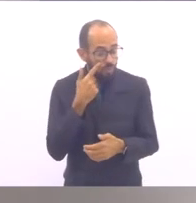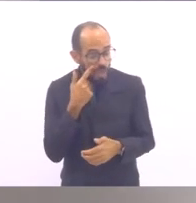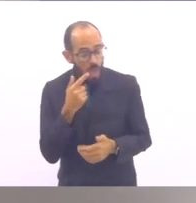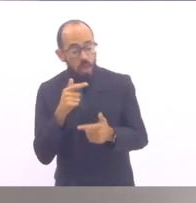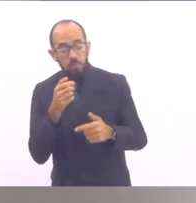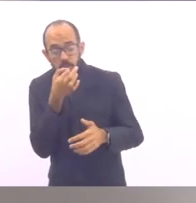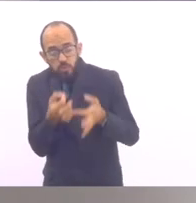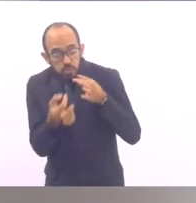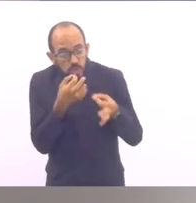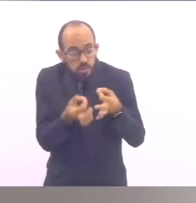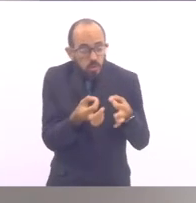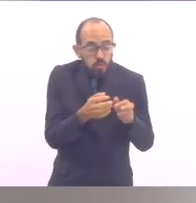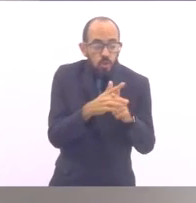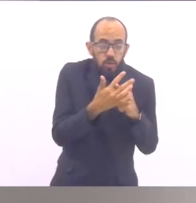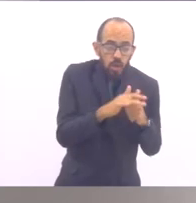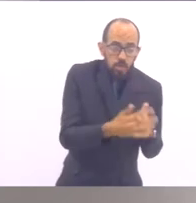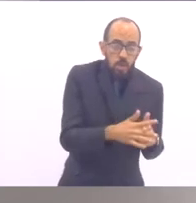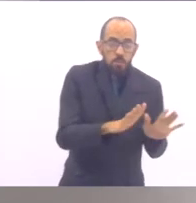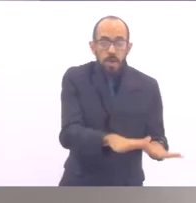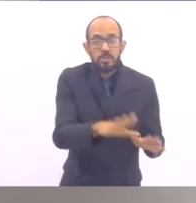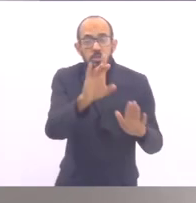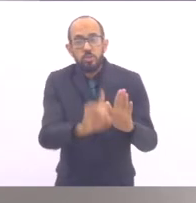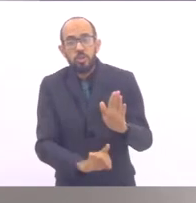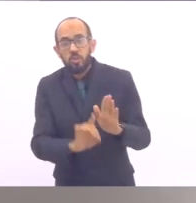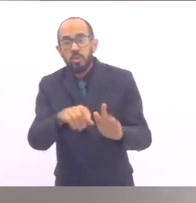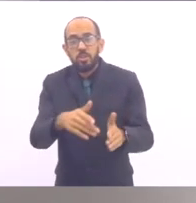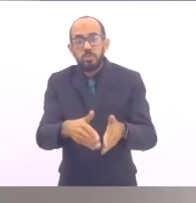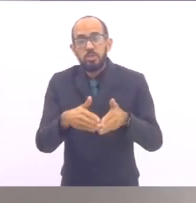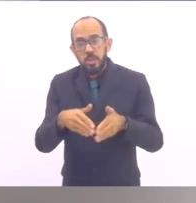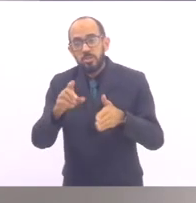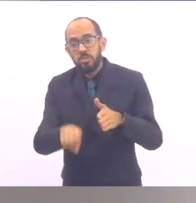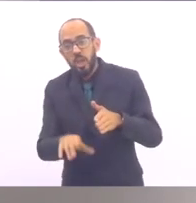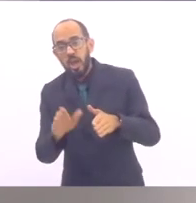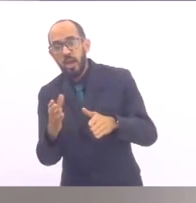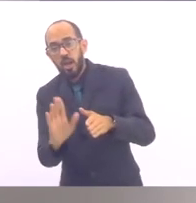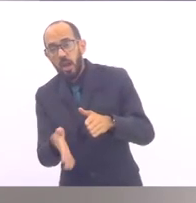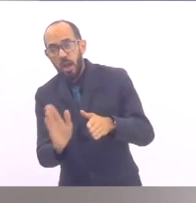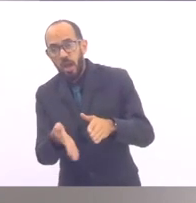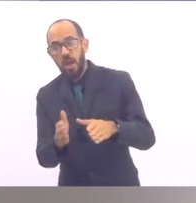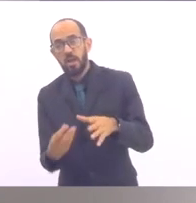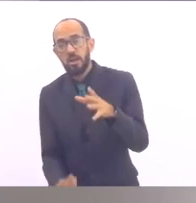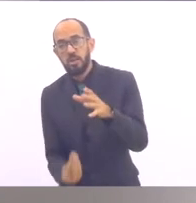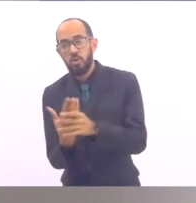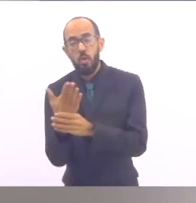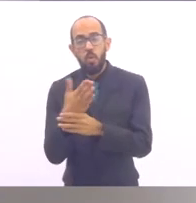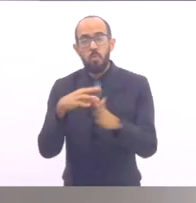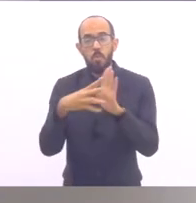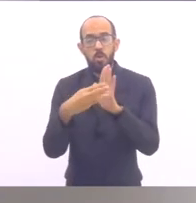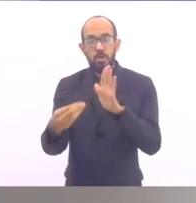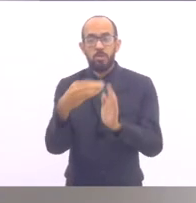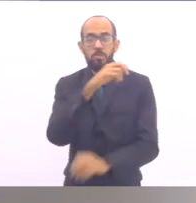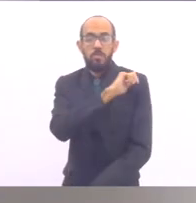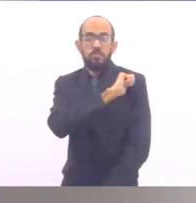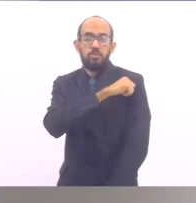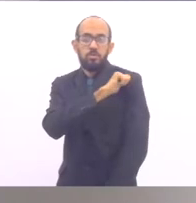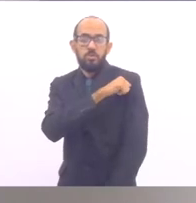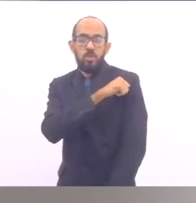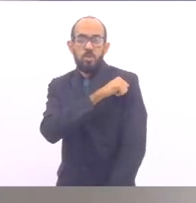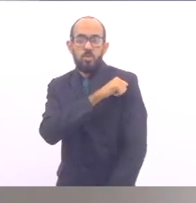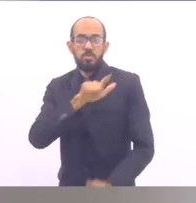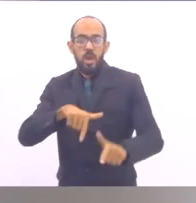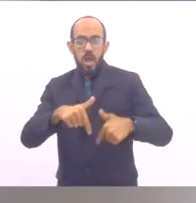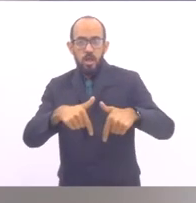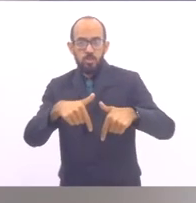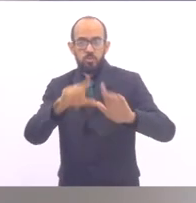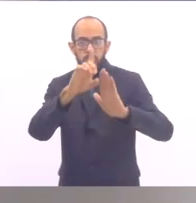alguma sugestão, mas a diretoria de pós-licença já criou, tá, um modelo para fiscalizar os atos declaratórios e os planos